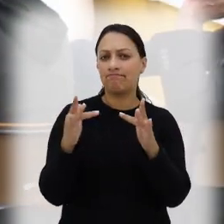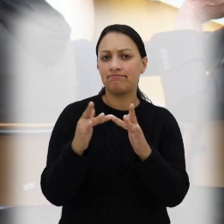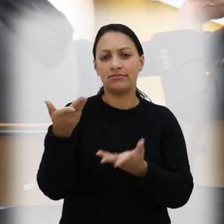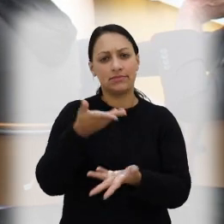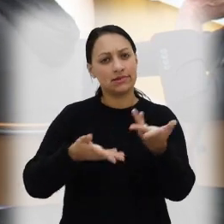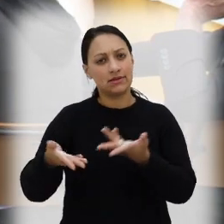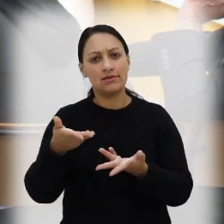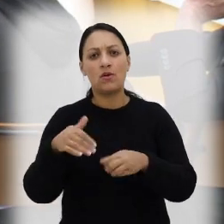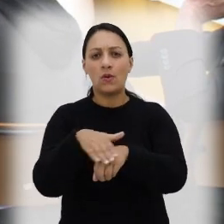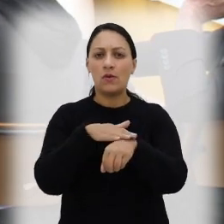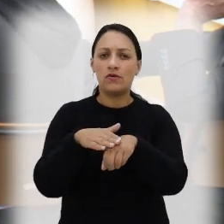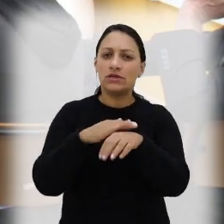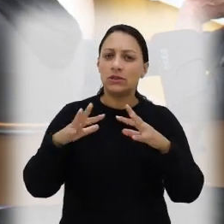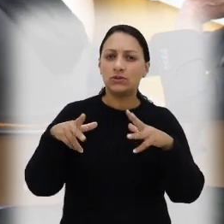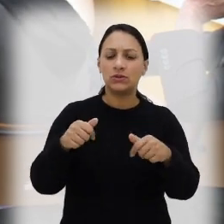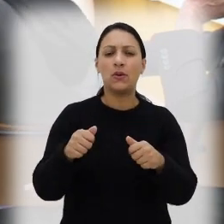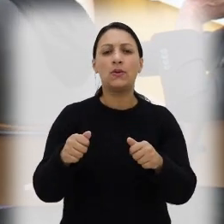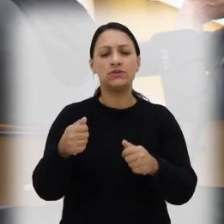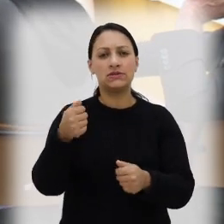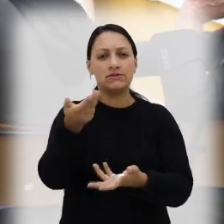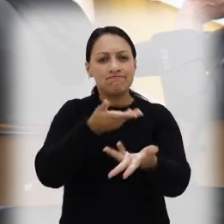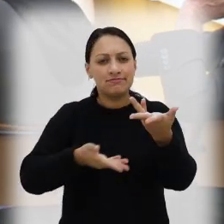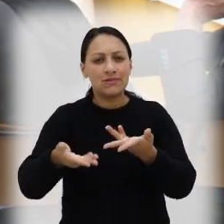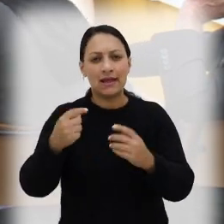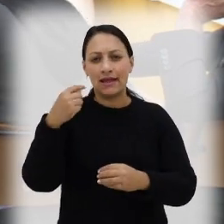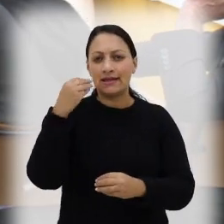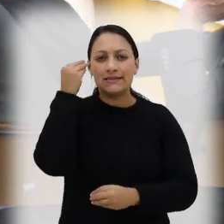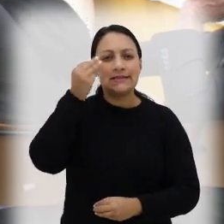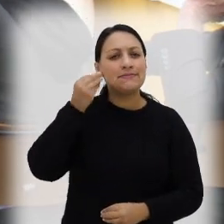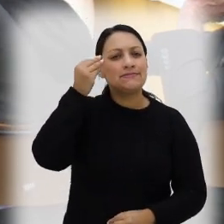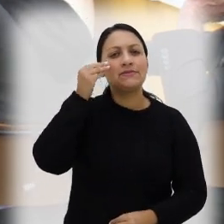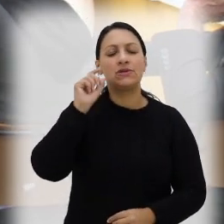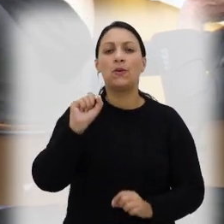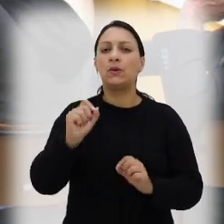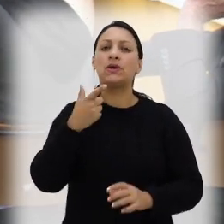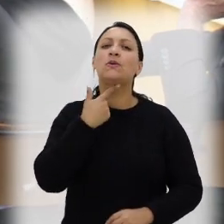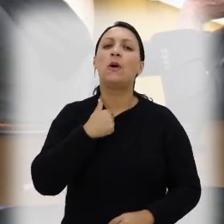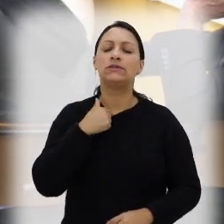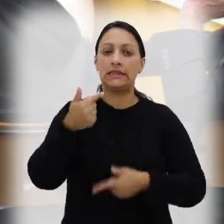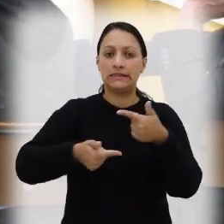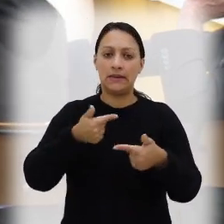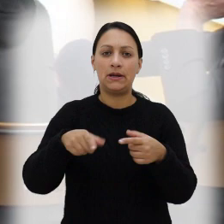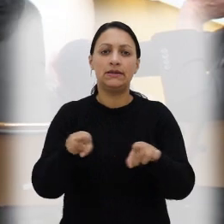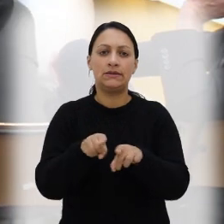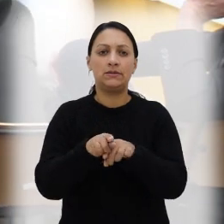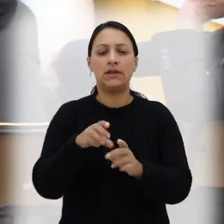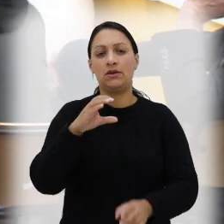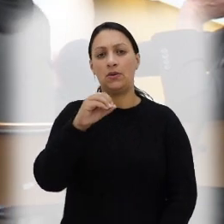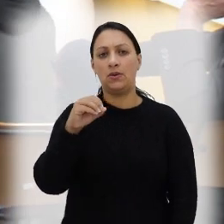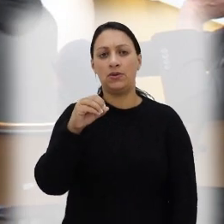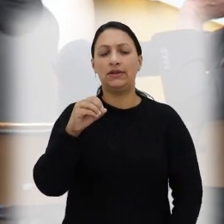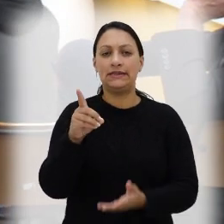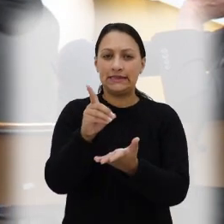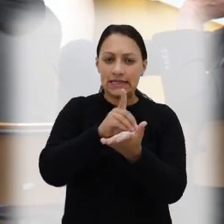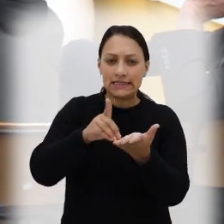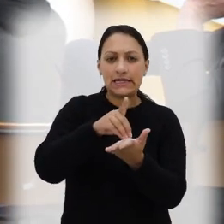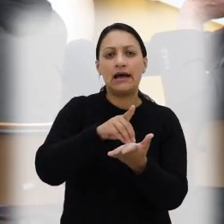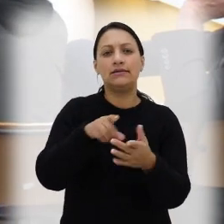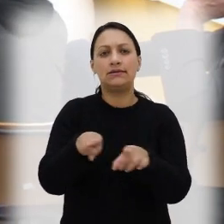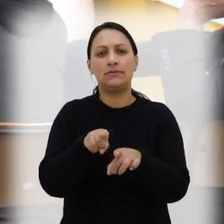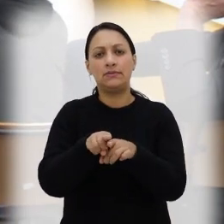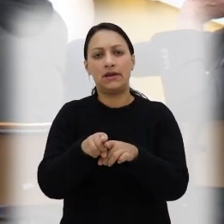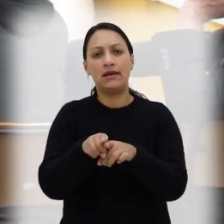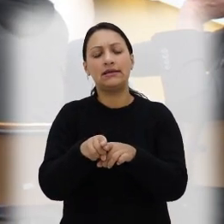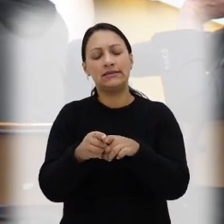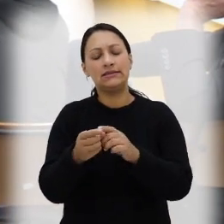né, conversar com todos, aí, trocar experiências, que é o que mais a gente gosta. A gente trabalha bastante também com co-design e co-criação de